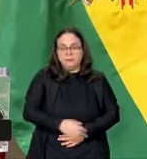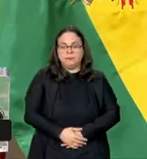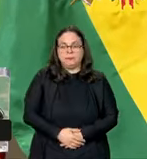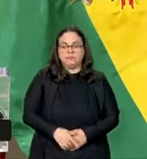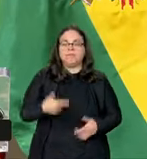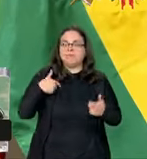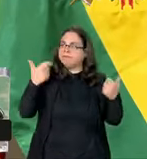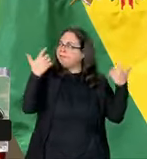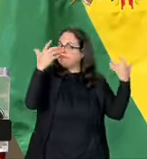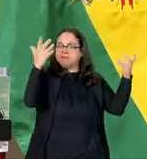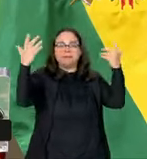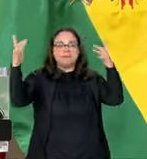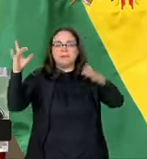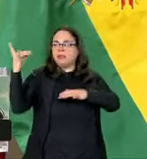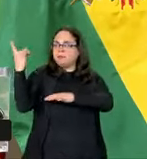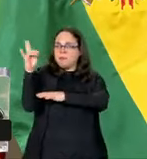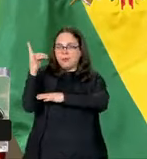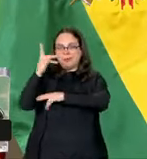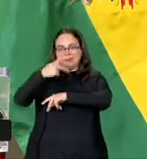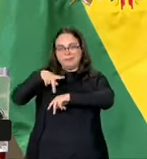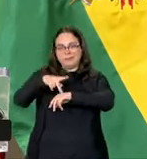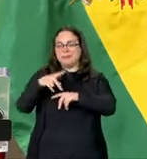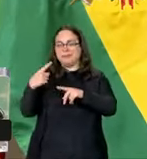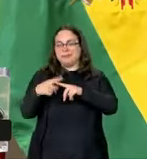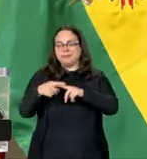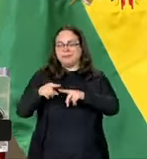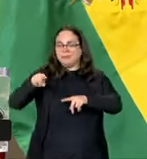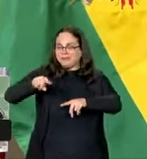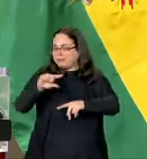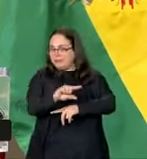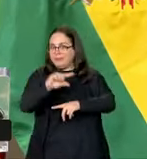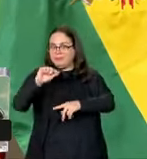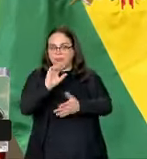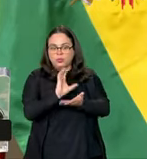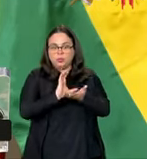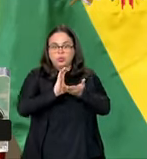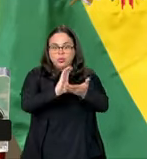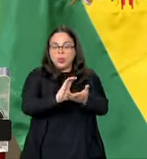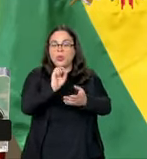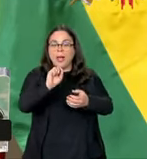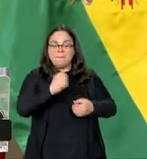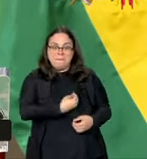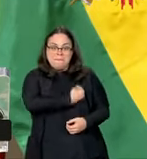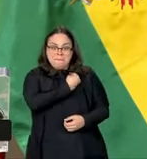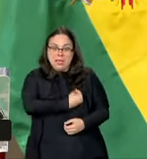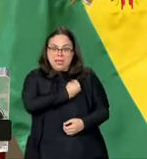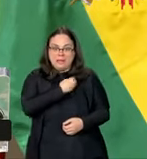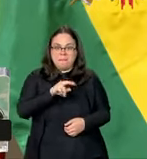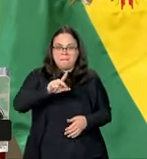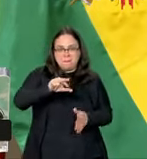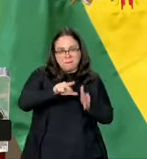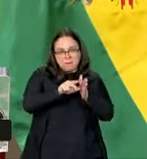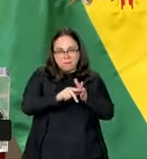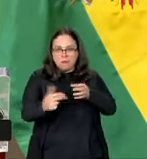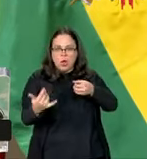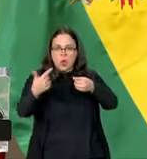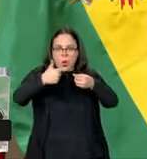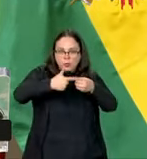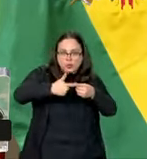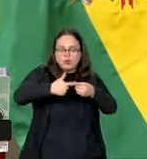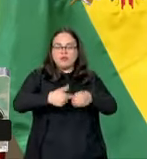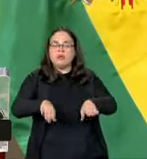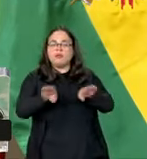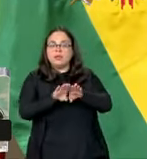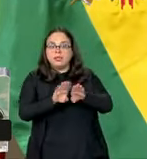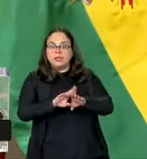a Bolívia pela opção em investir em biocombustíveis e reiterei a disposição do